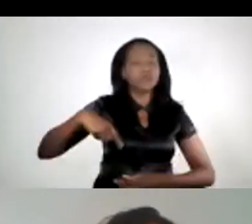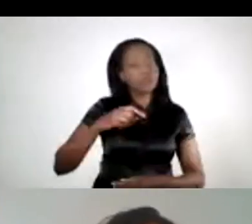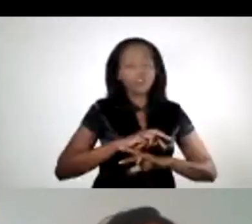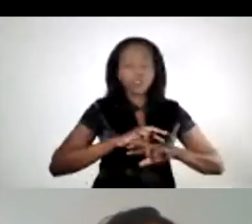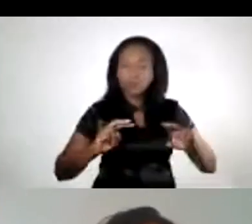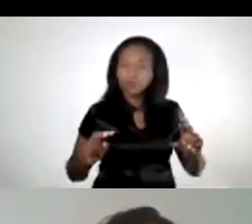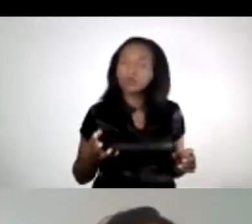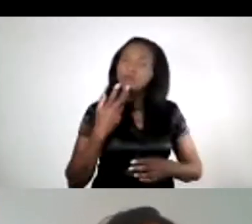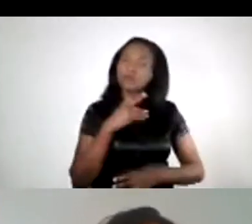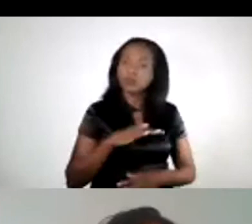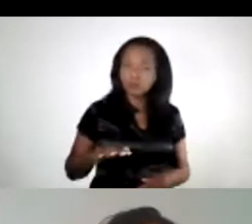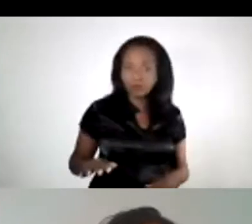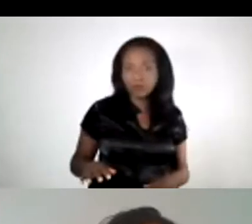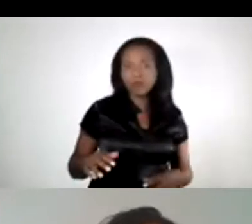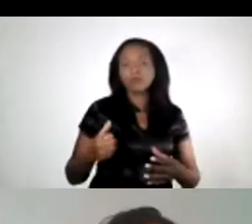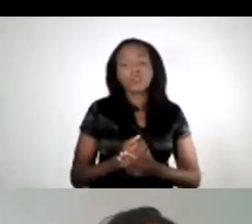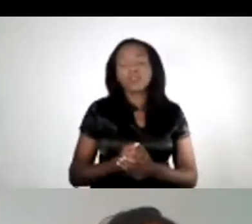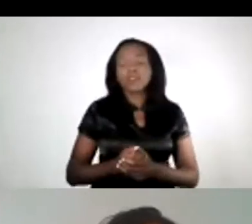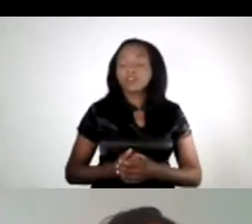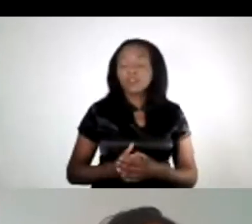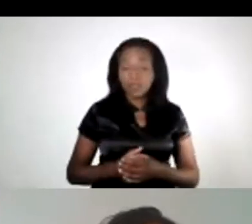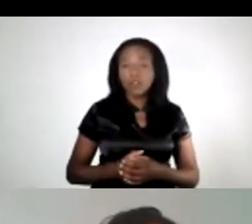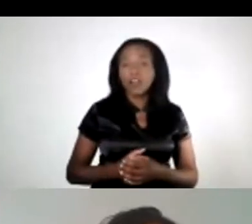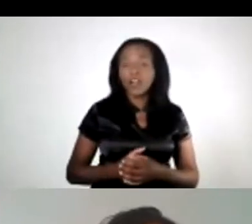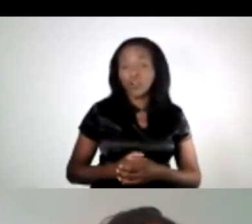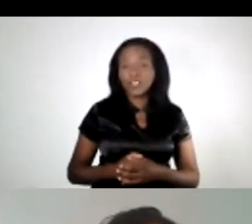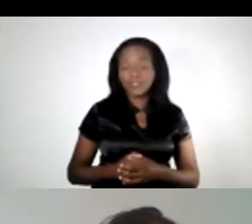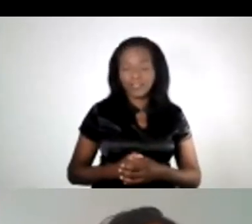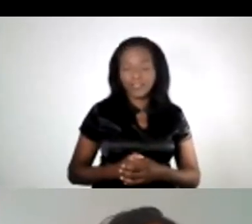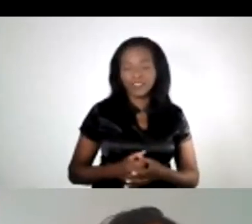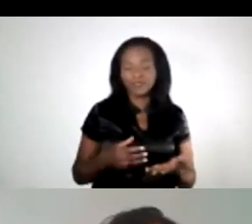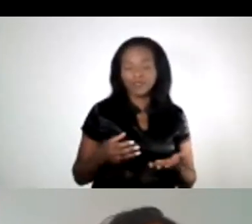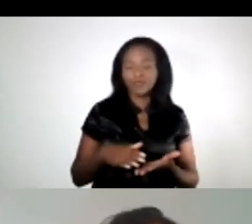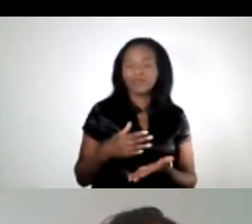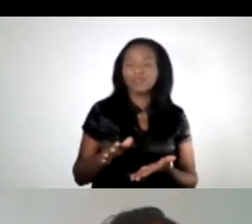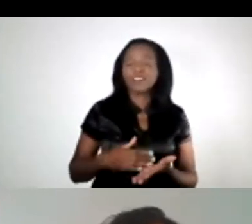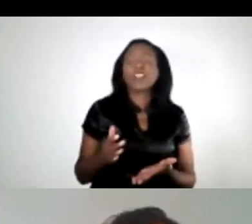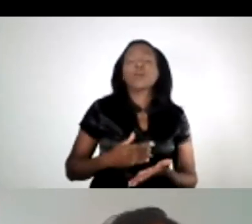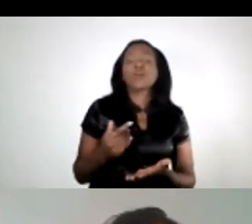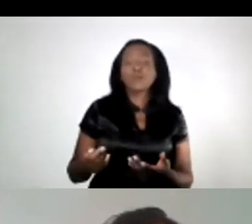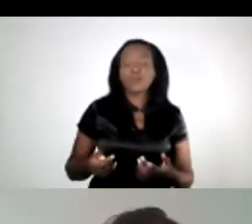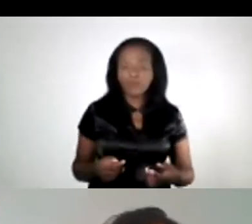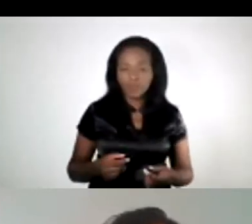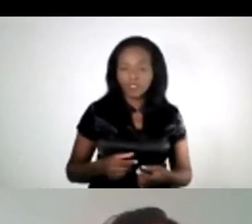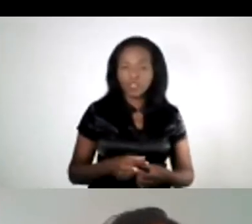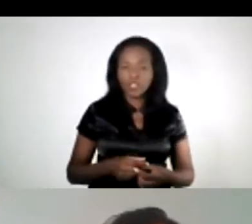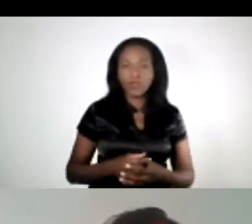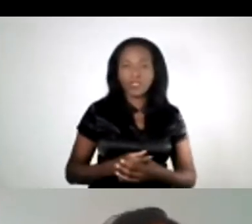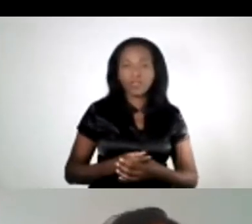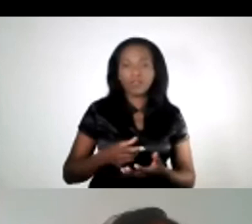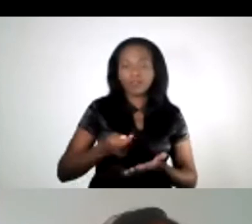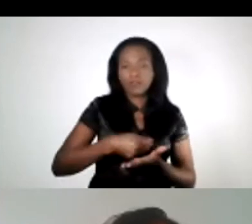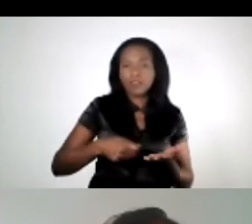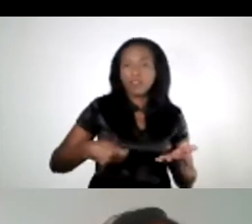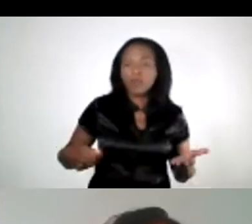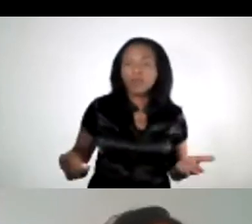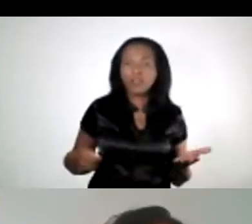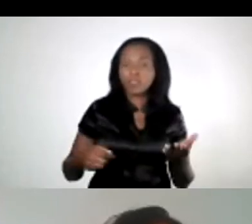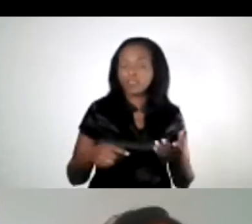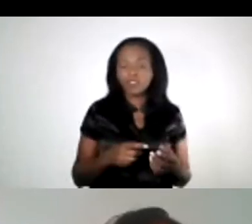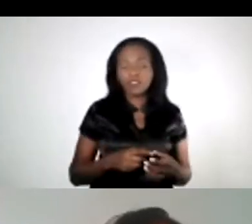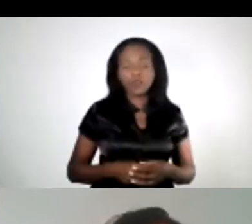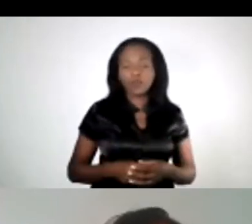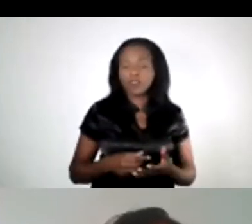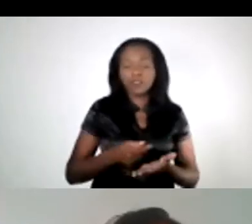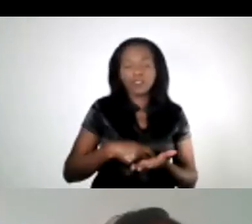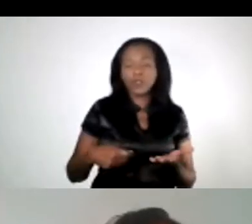falando assim, eu quero escrever um livro. Então, isso para nós eu quero escrever um livro a partir da sua própria